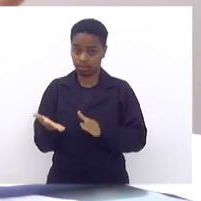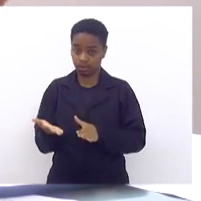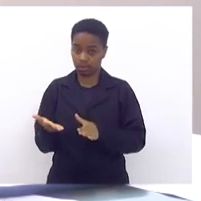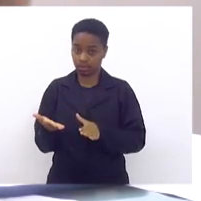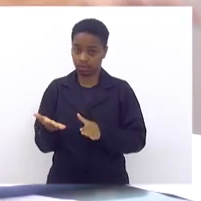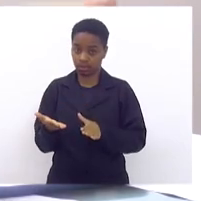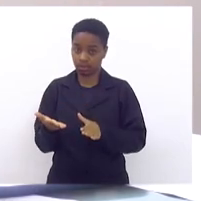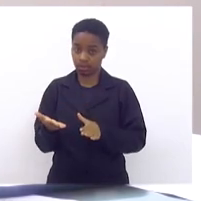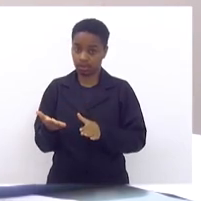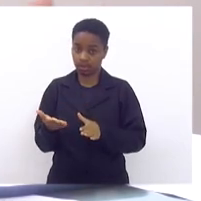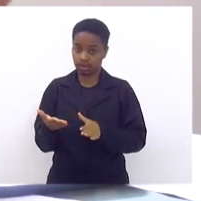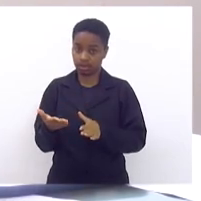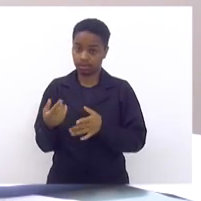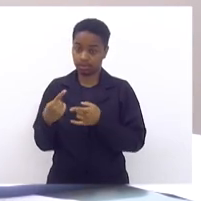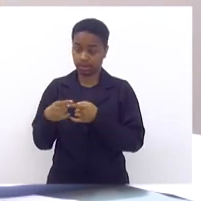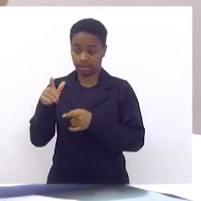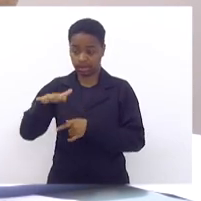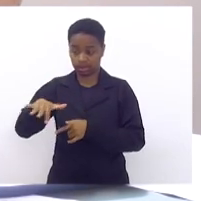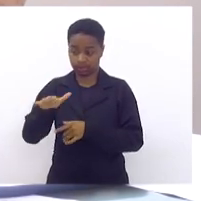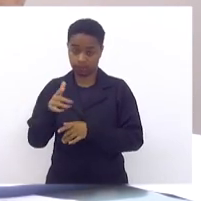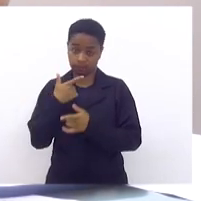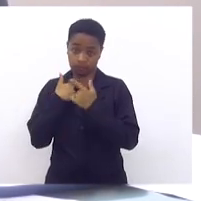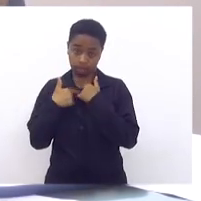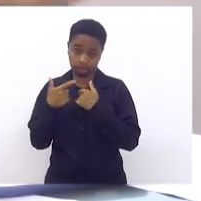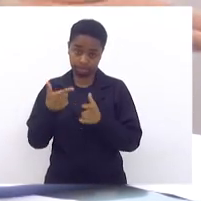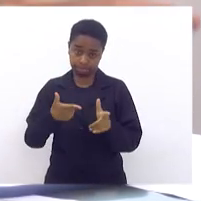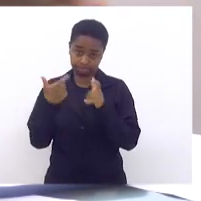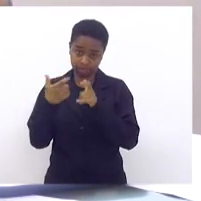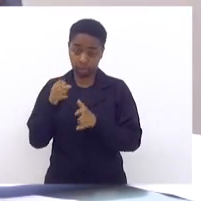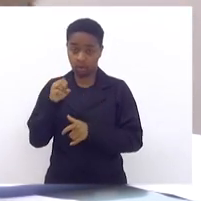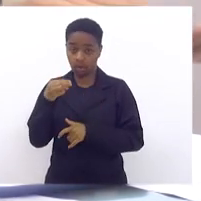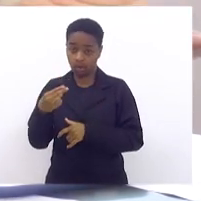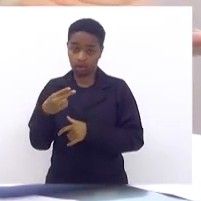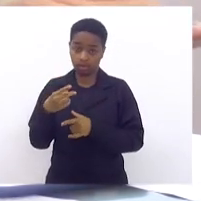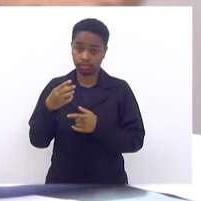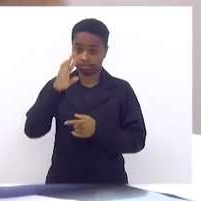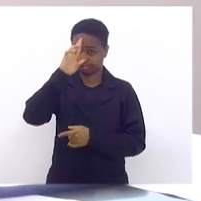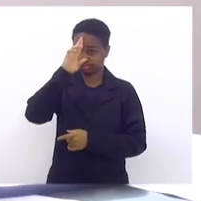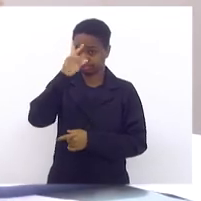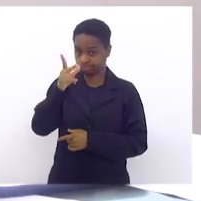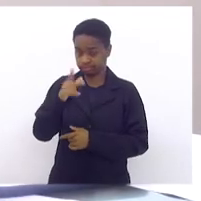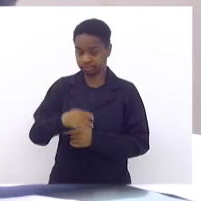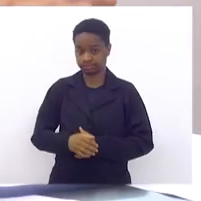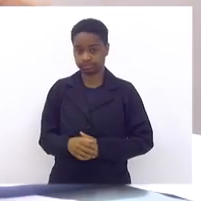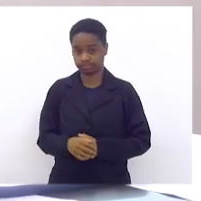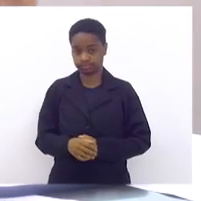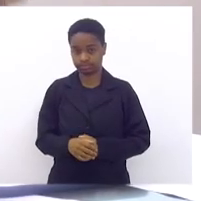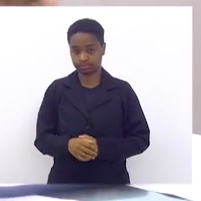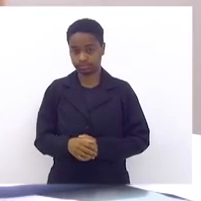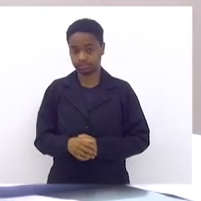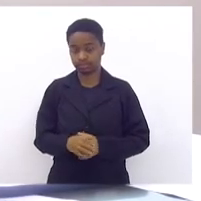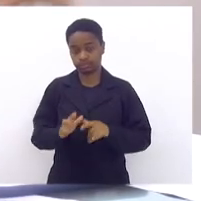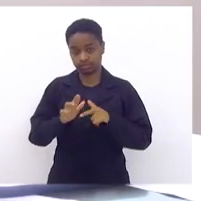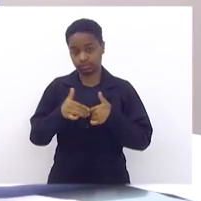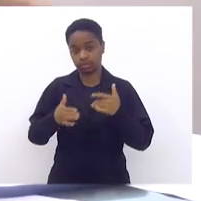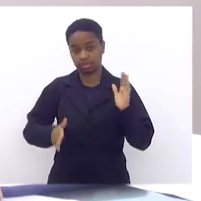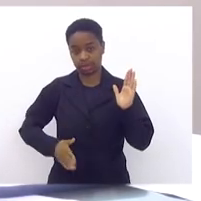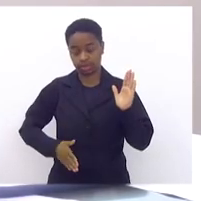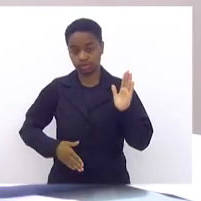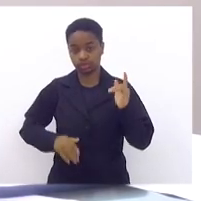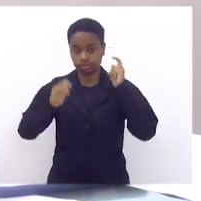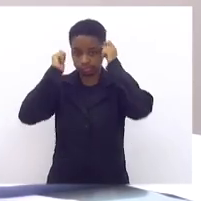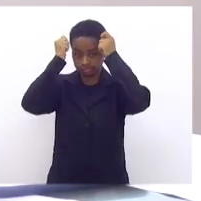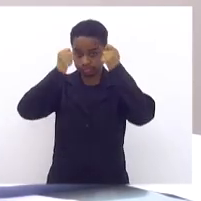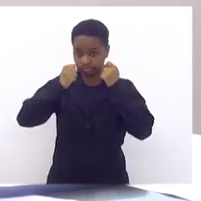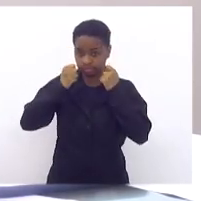Ou porque queriam executá-los, ou executados, Por quiçá, por engano, né? De bandidos encapuçados